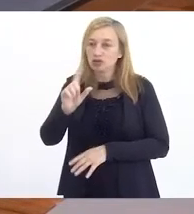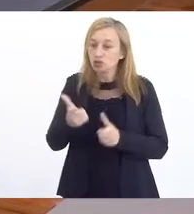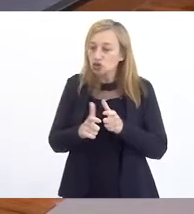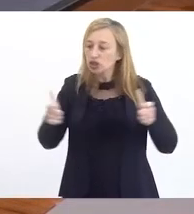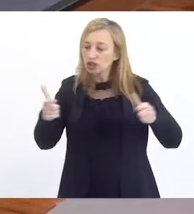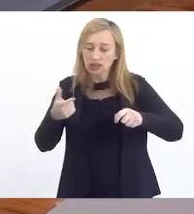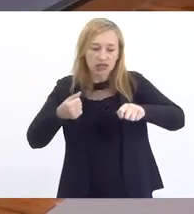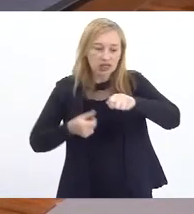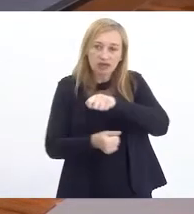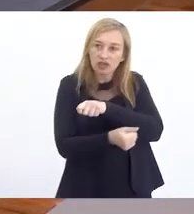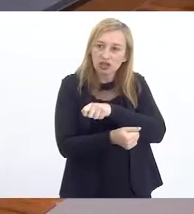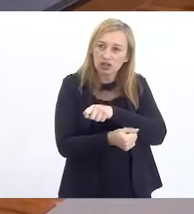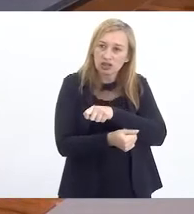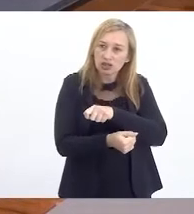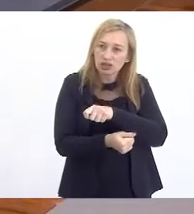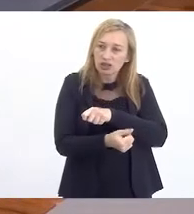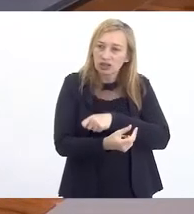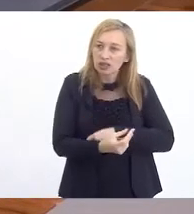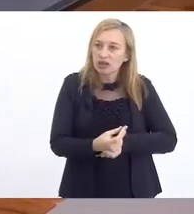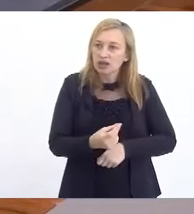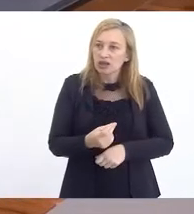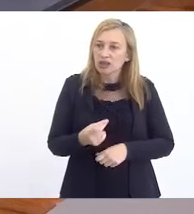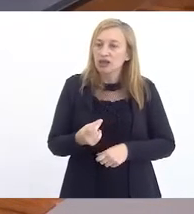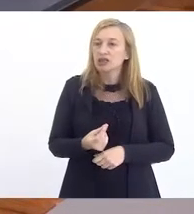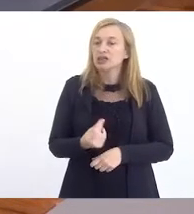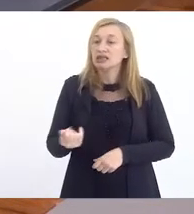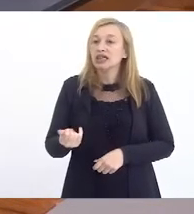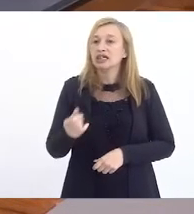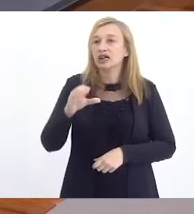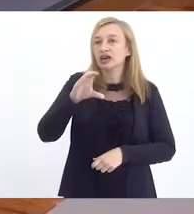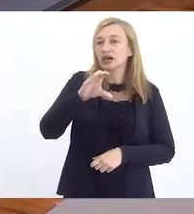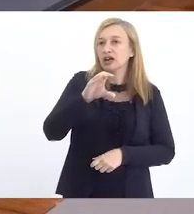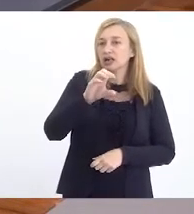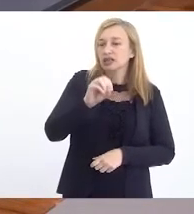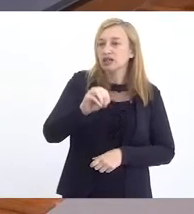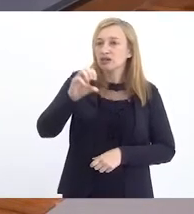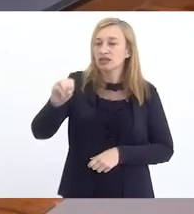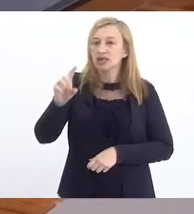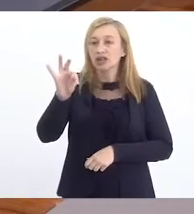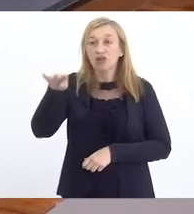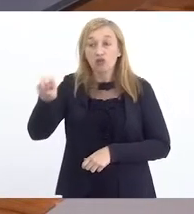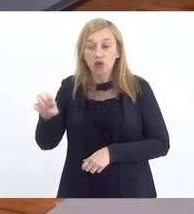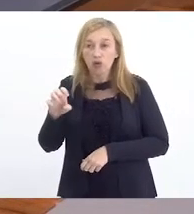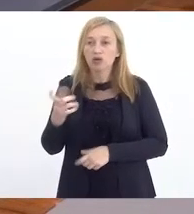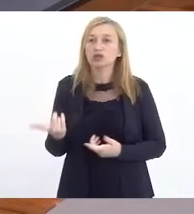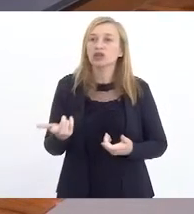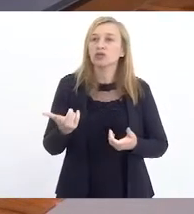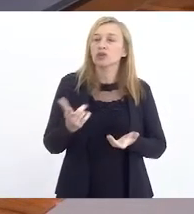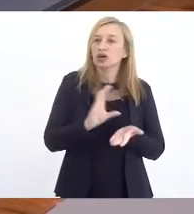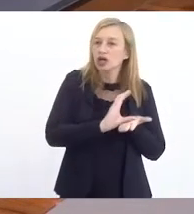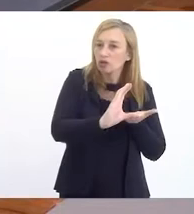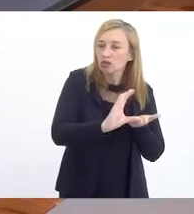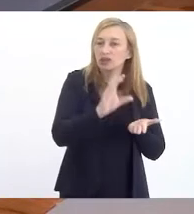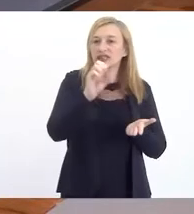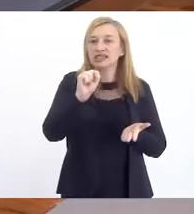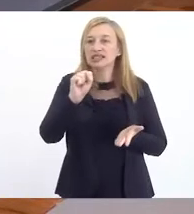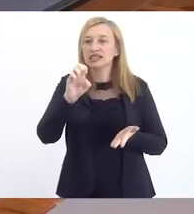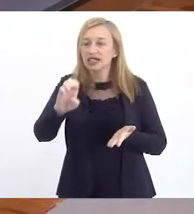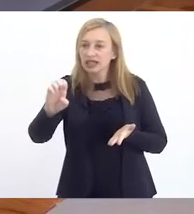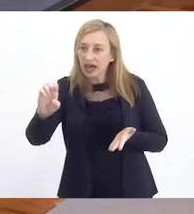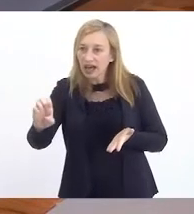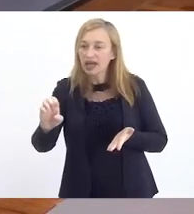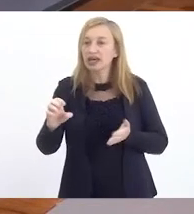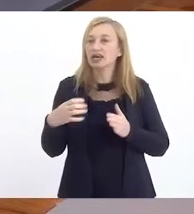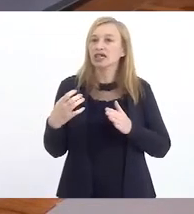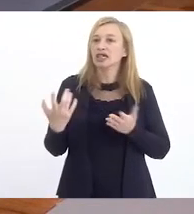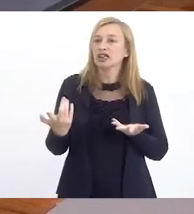investimentos vão sair da fonte 00. Tem aí os recursos da concessão da SEDA Iniciativa